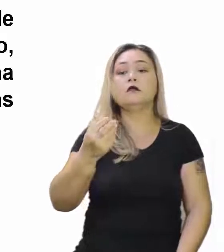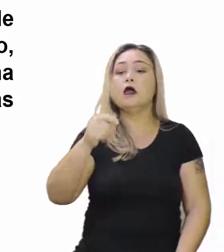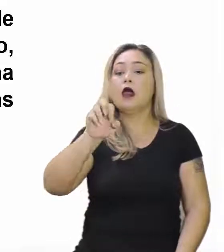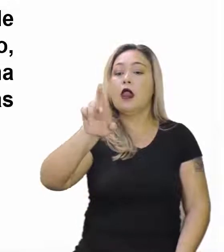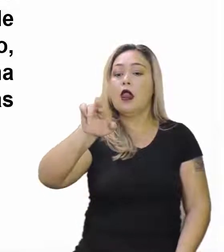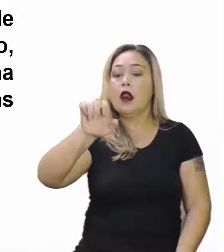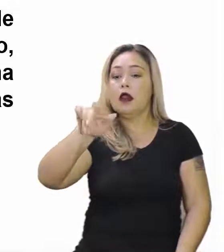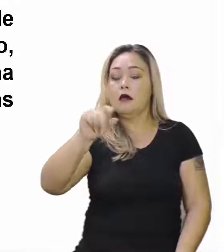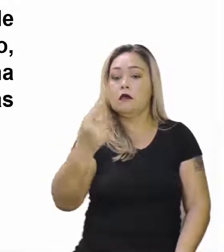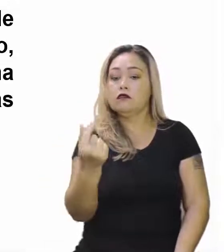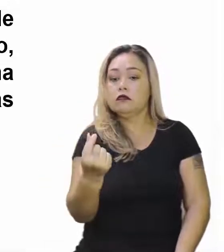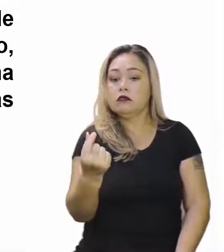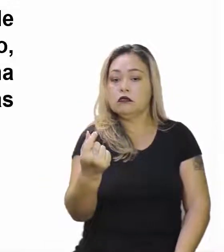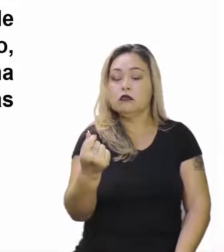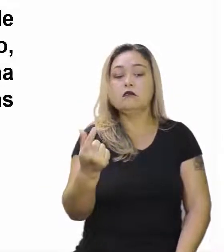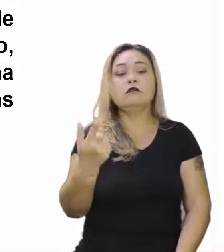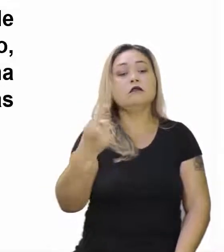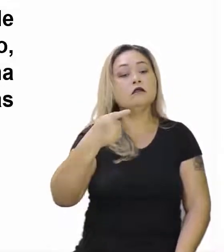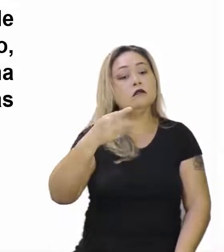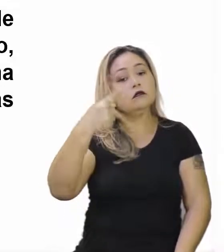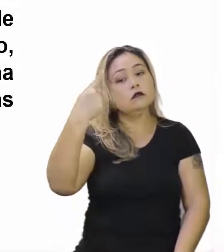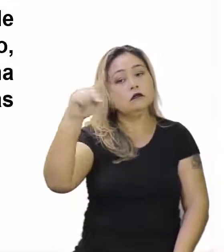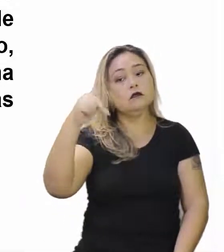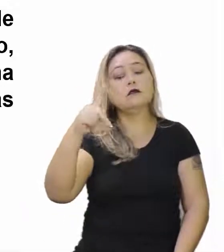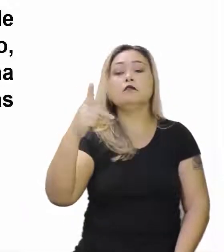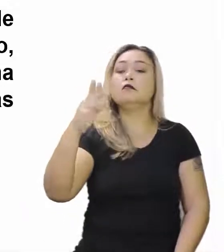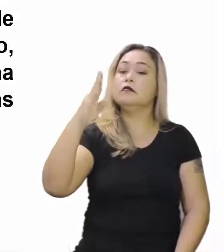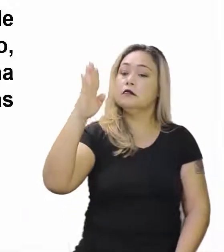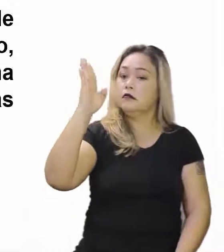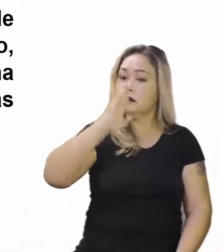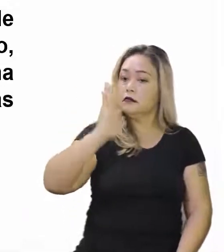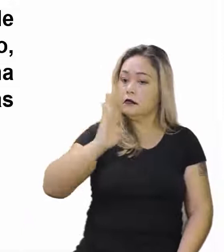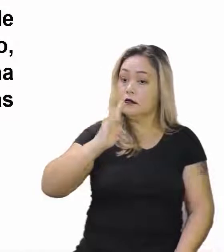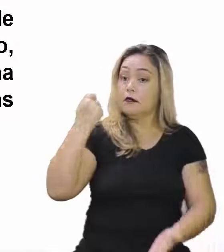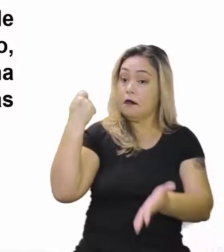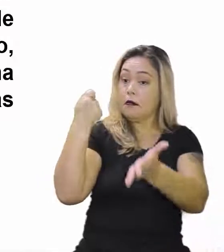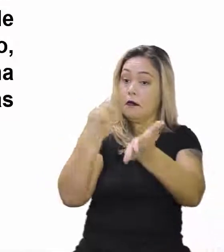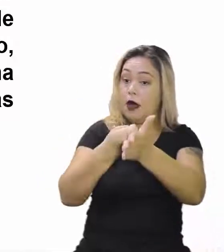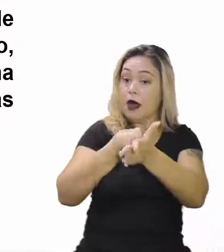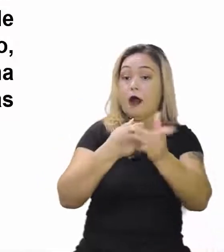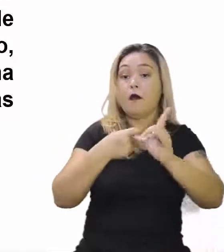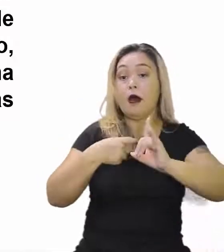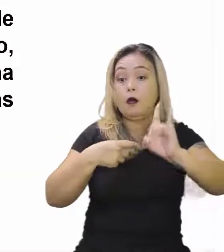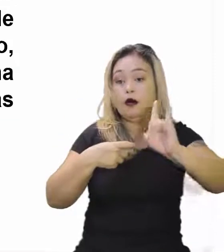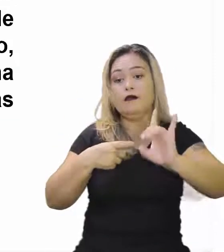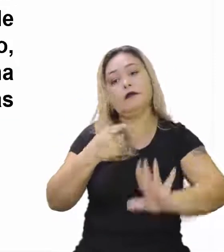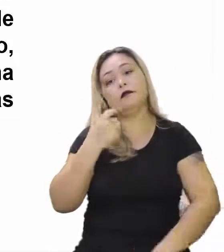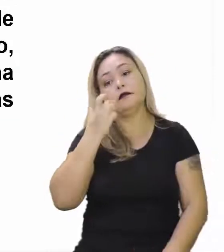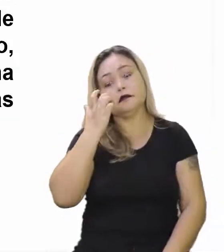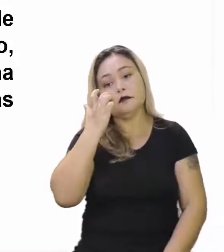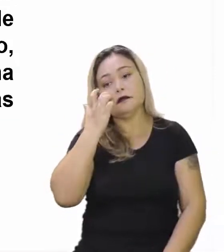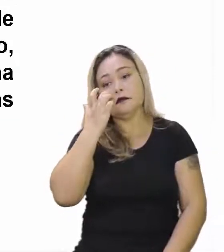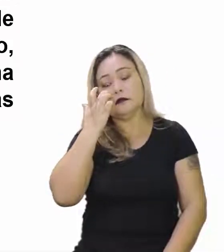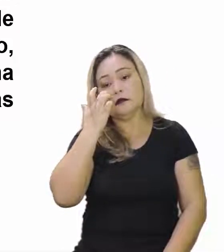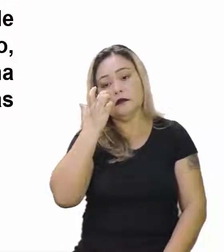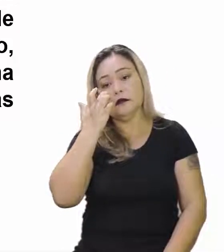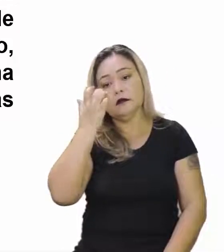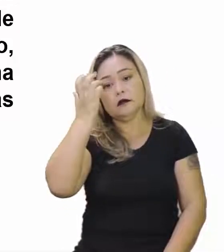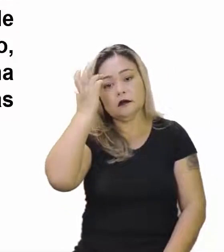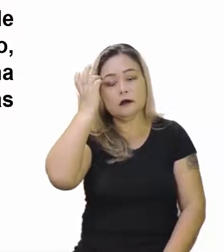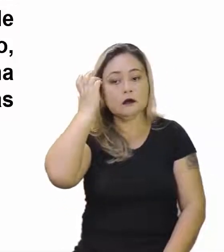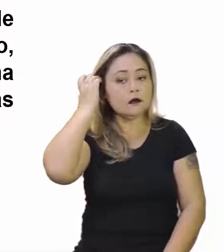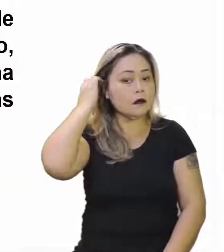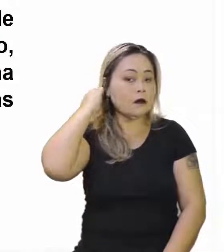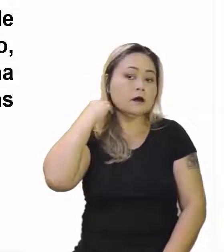libras exterlinas por parte do governo brasileiro. Olha só, galera. Vou até